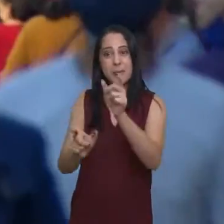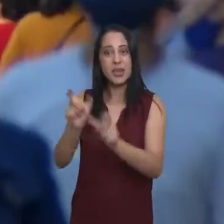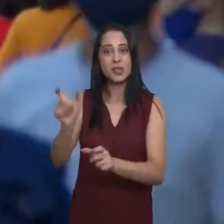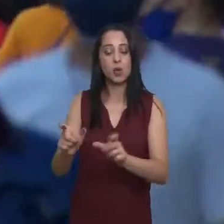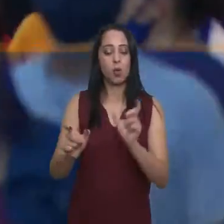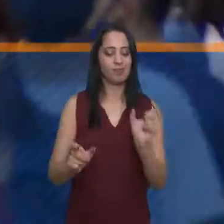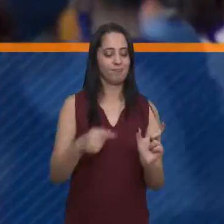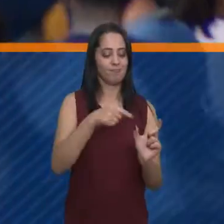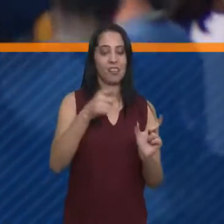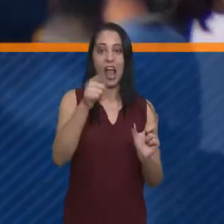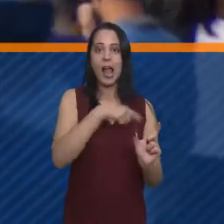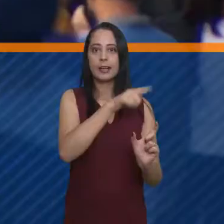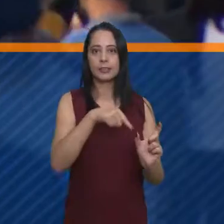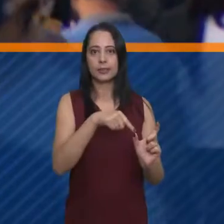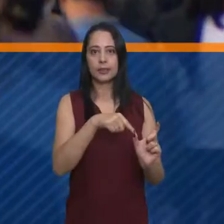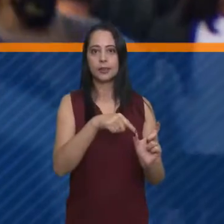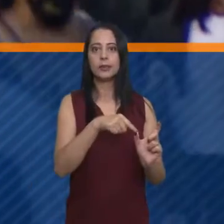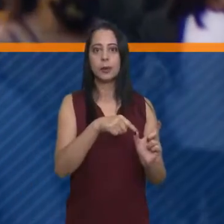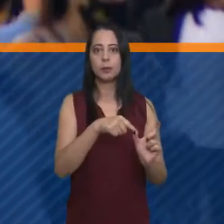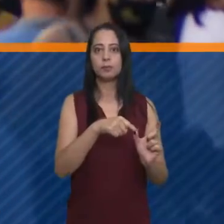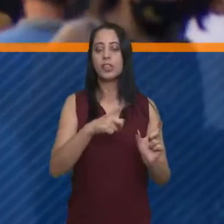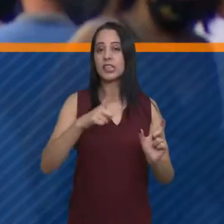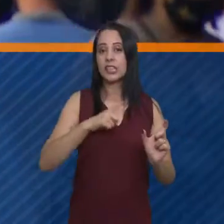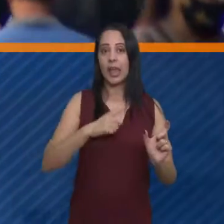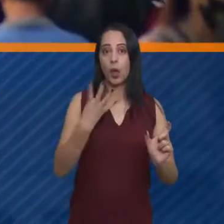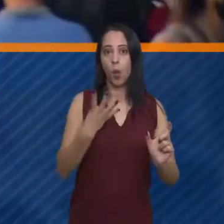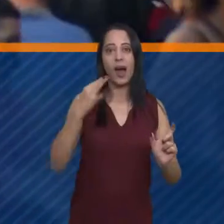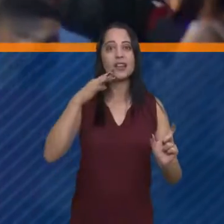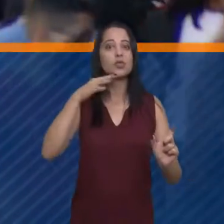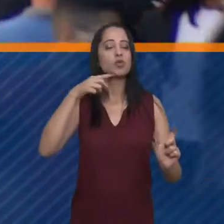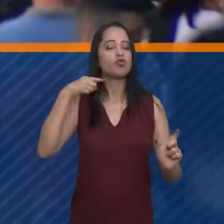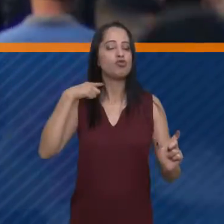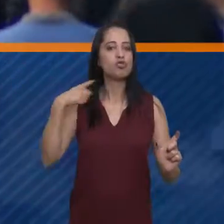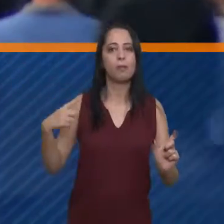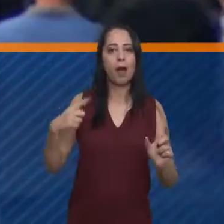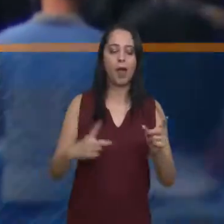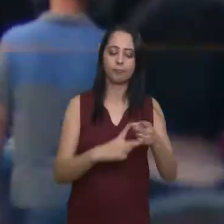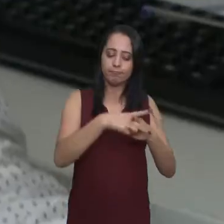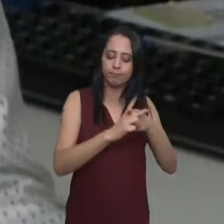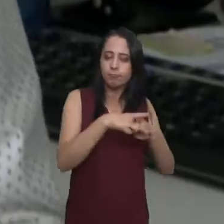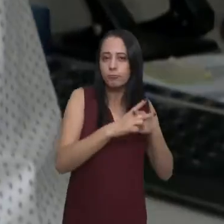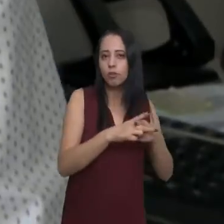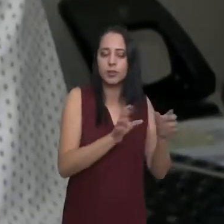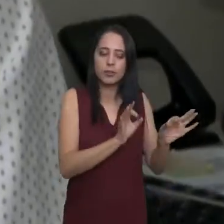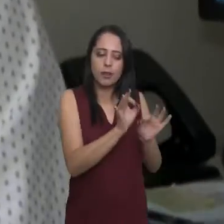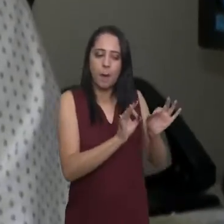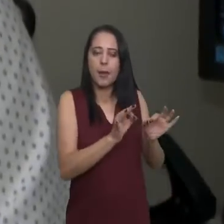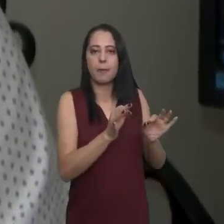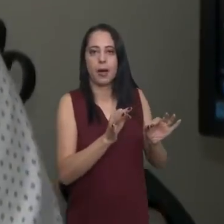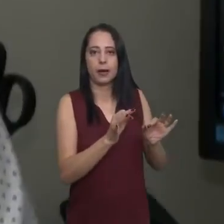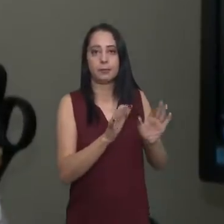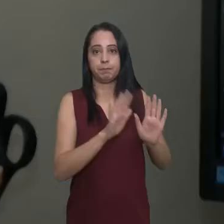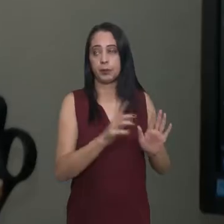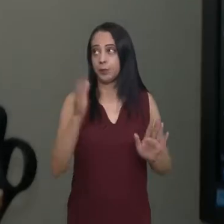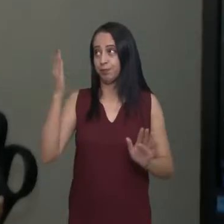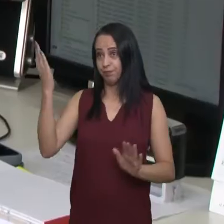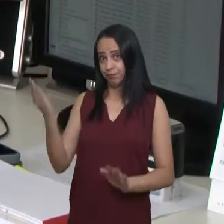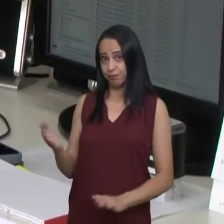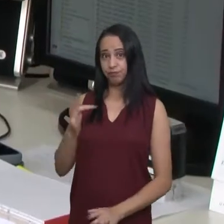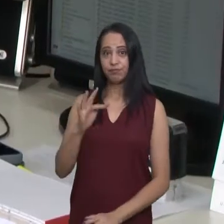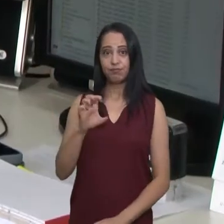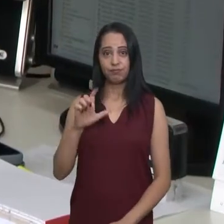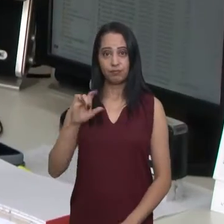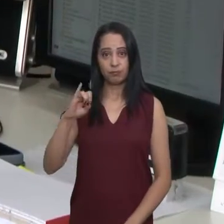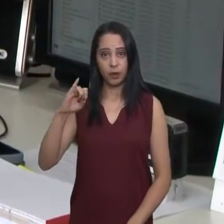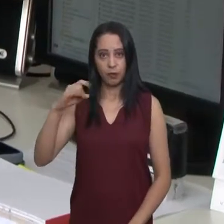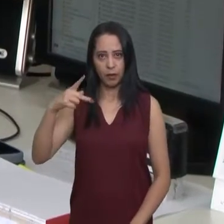título cancelado e têm até o dia 4 de maio para regularizar a situação. De acordo com Felipe Moratori,